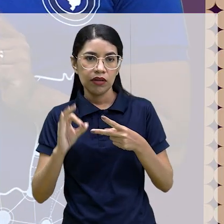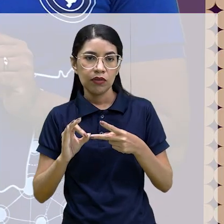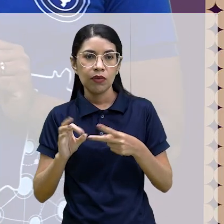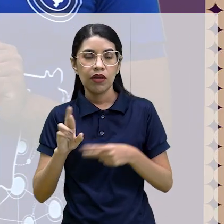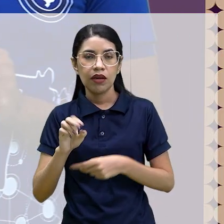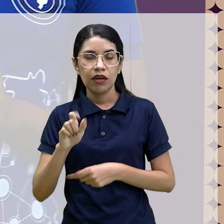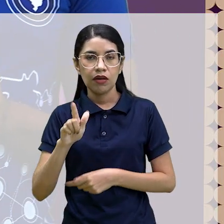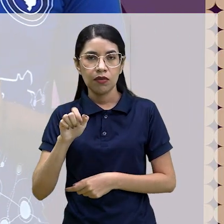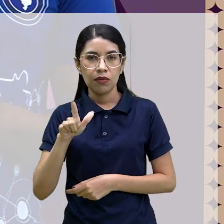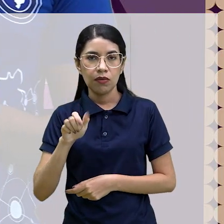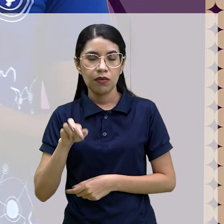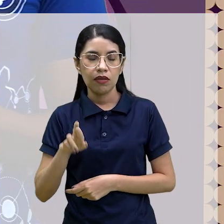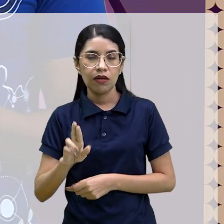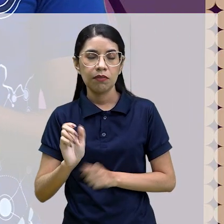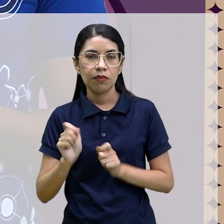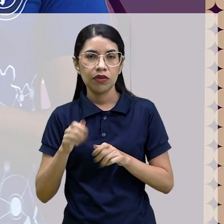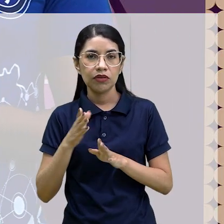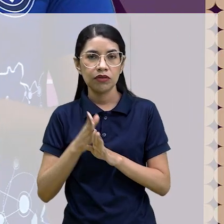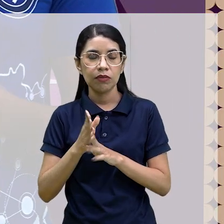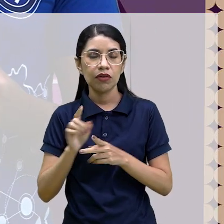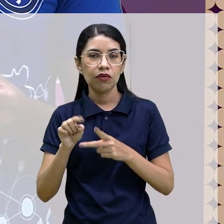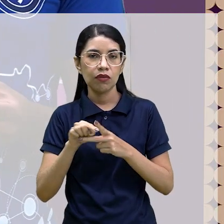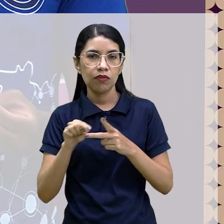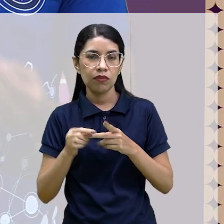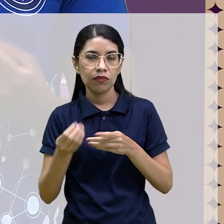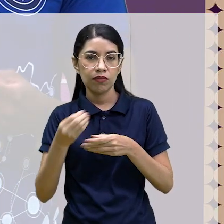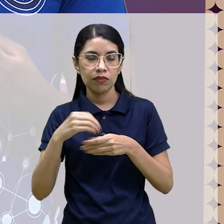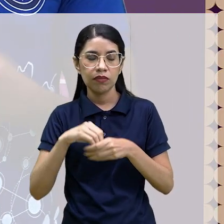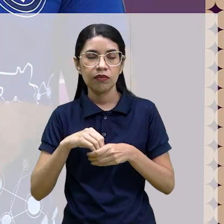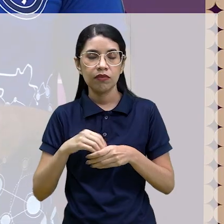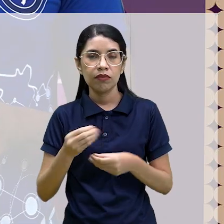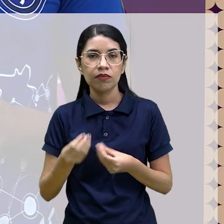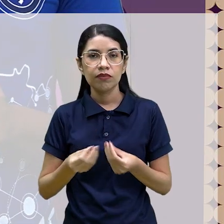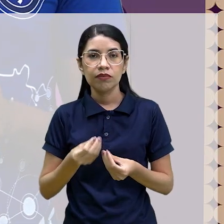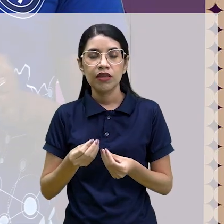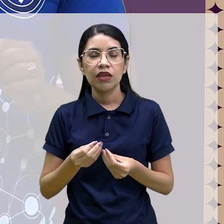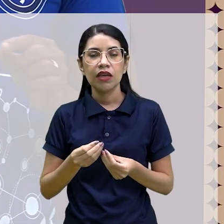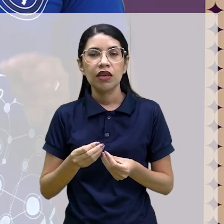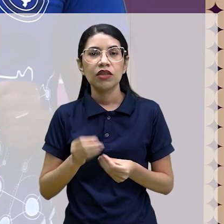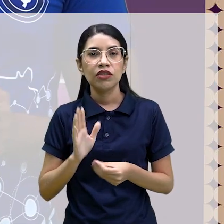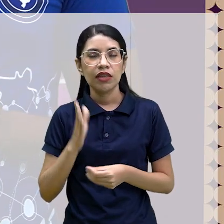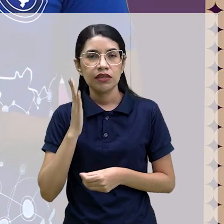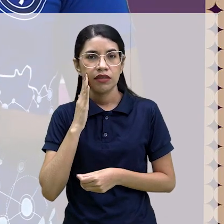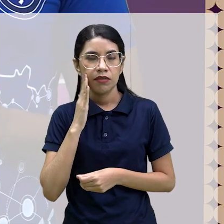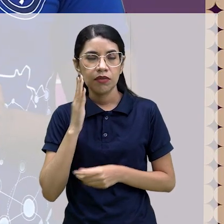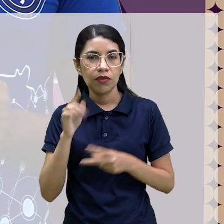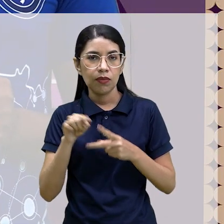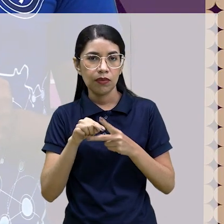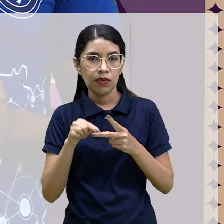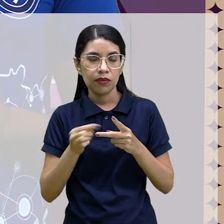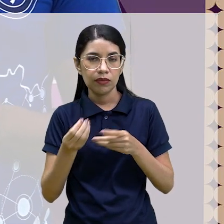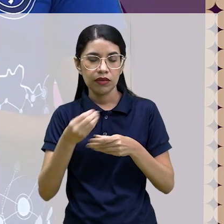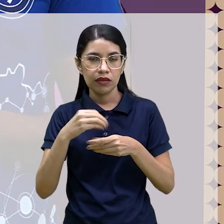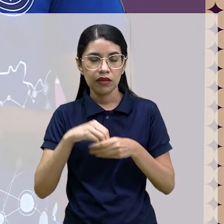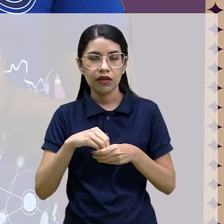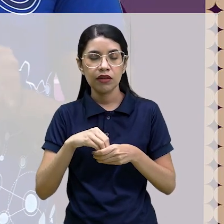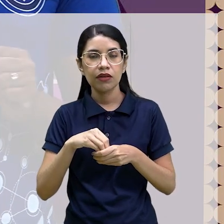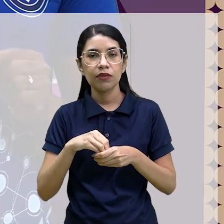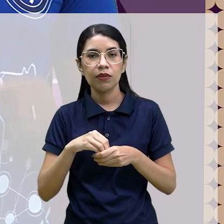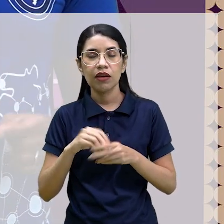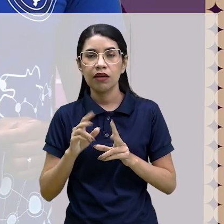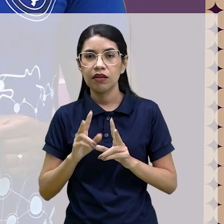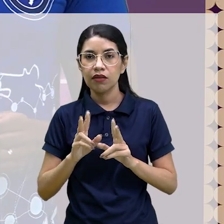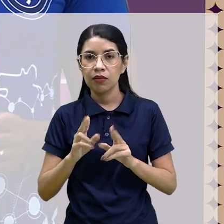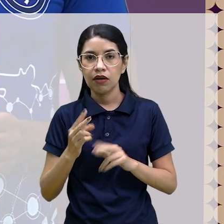o valor desse ângulo interno. Por quê? Eu sei que todos os ângulos internos de um polígono regular